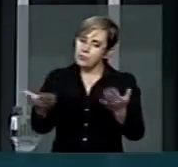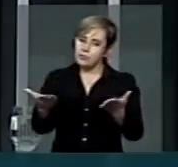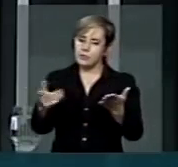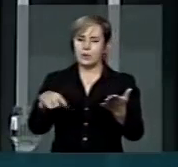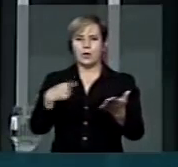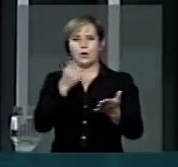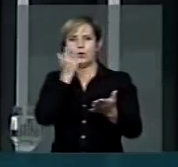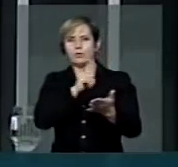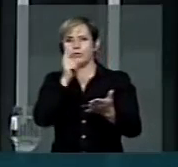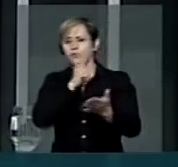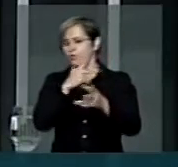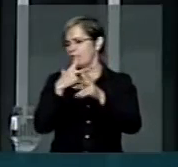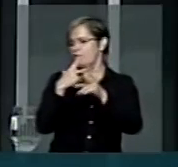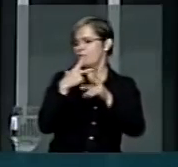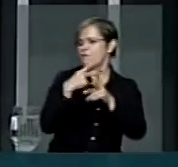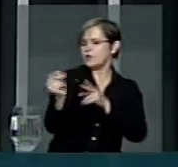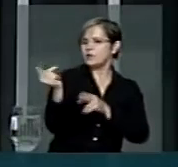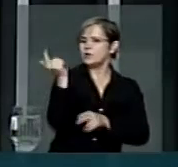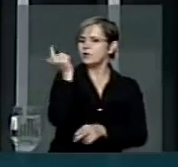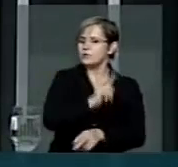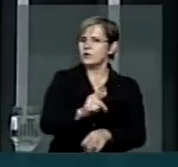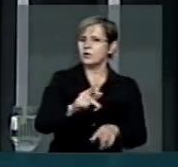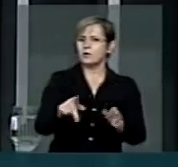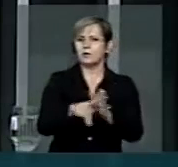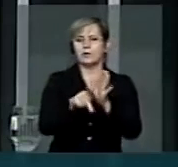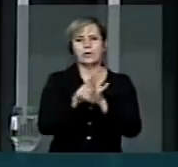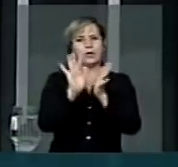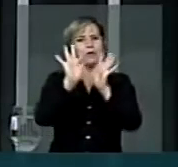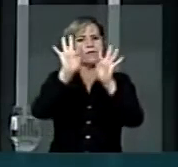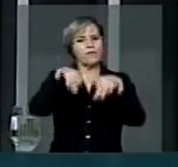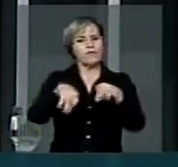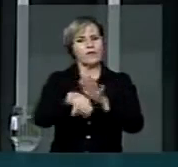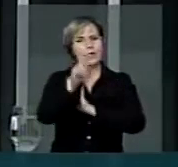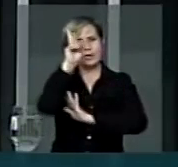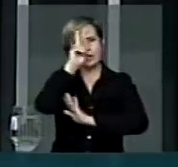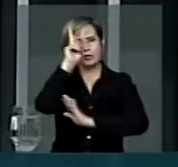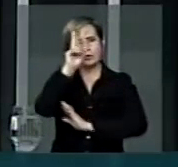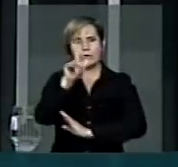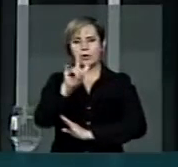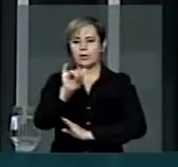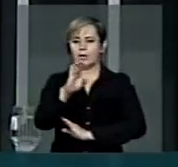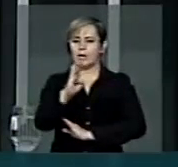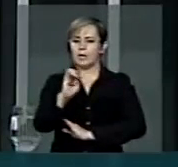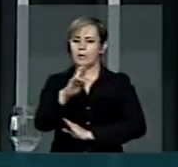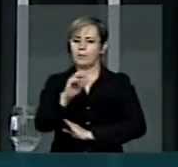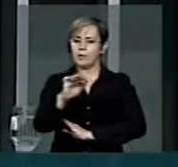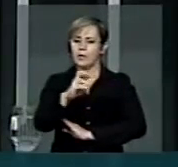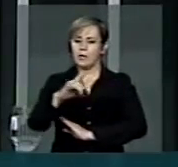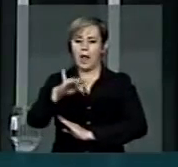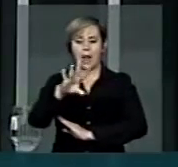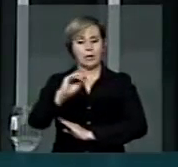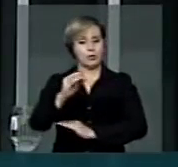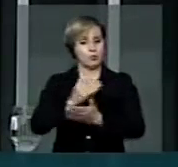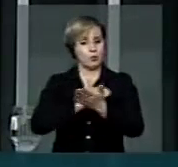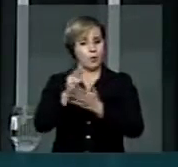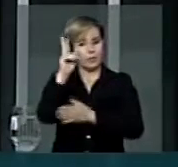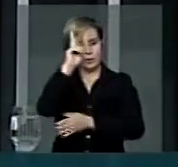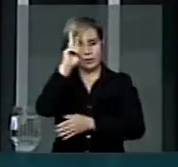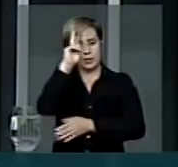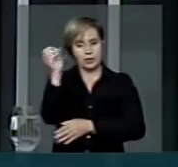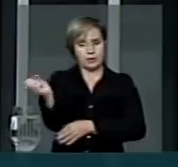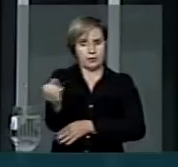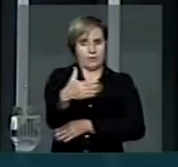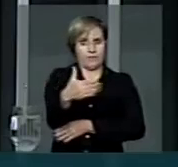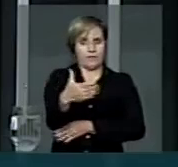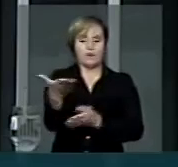vencemos o neoliberalismo, o chamado fim da história, para reescrever a história desse país. Então, é chegada